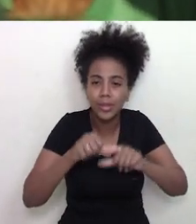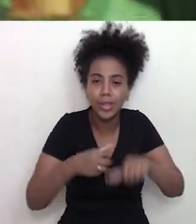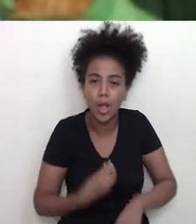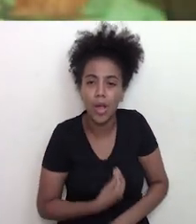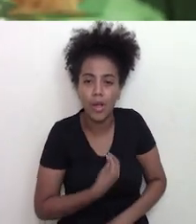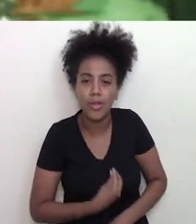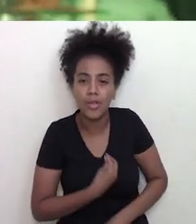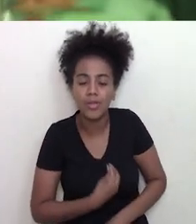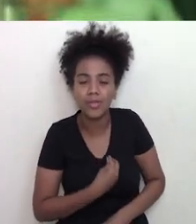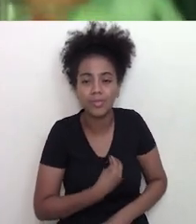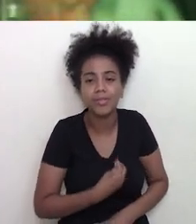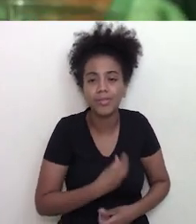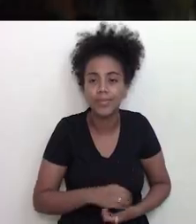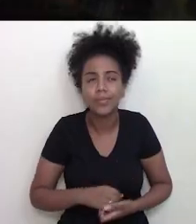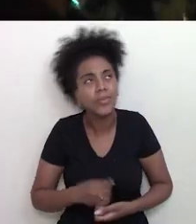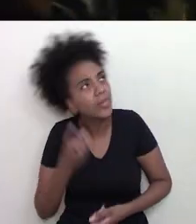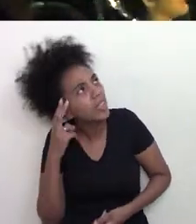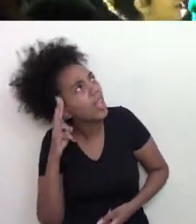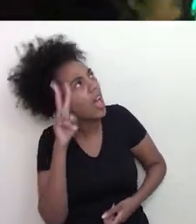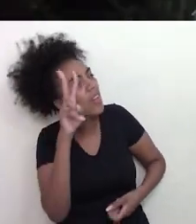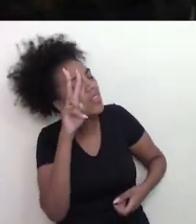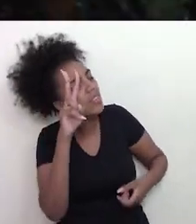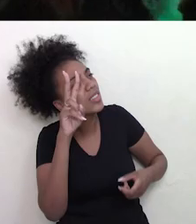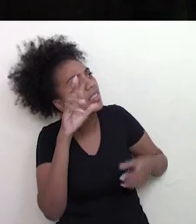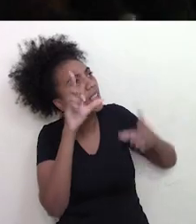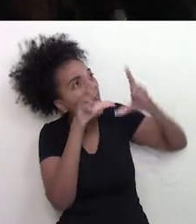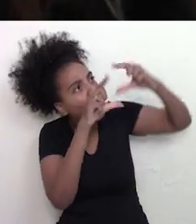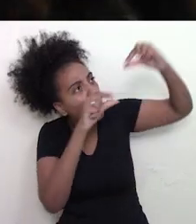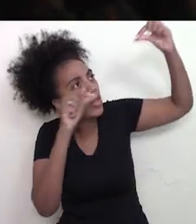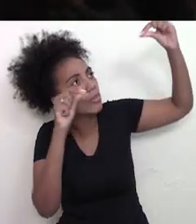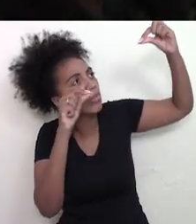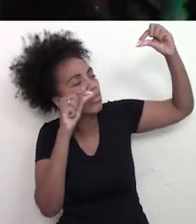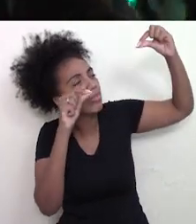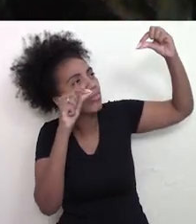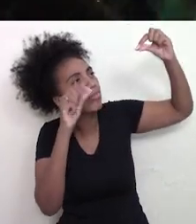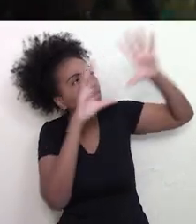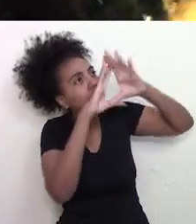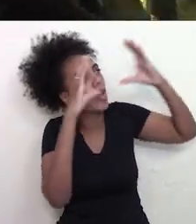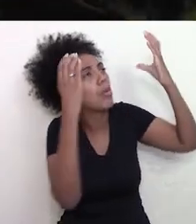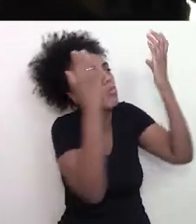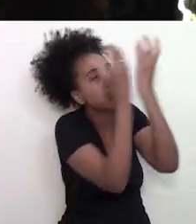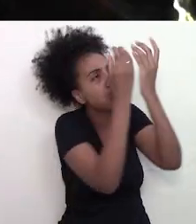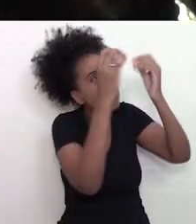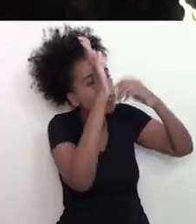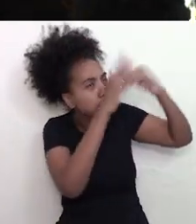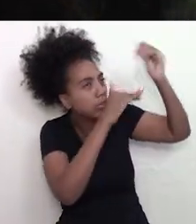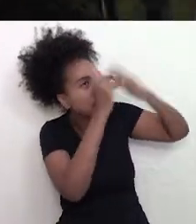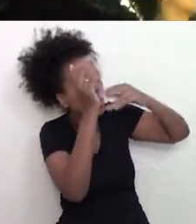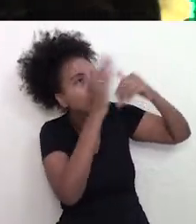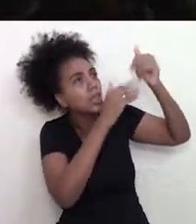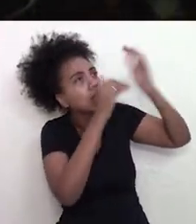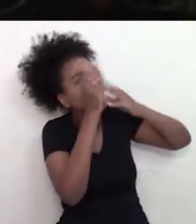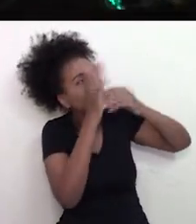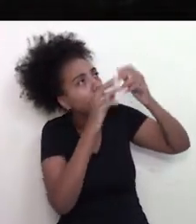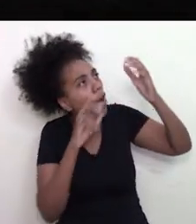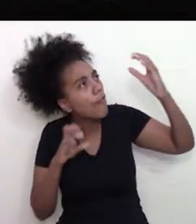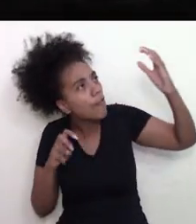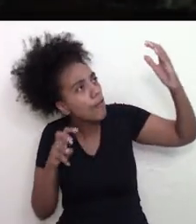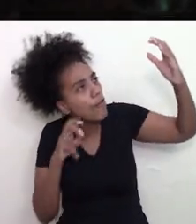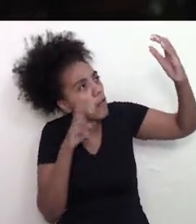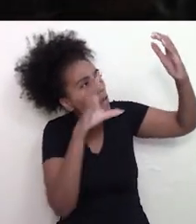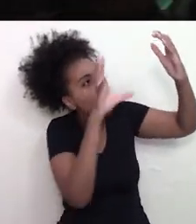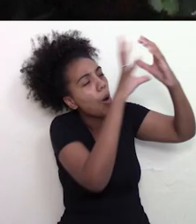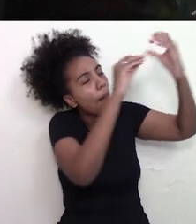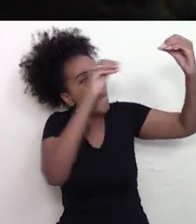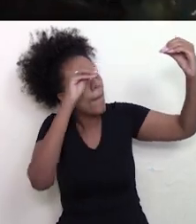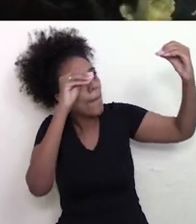vendo aquela lua que brilha lá no céu? Que você me pediu, eu vou buscar só pra te dar. Se bem no brilho dela, nem se compara o seu. Deixa eu te dar um